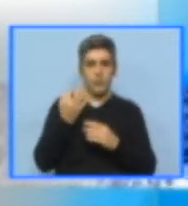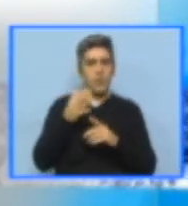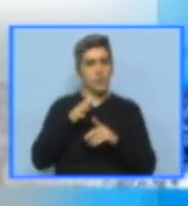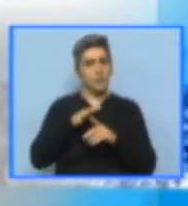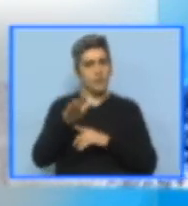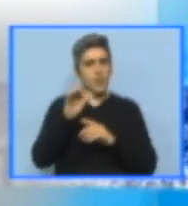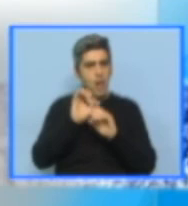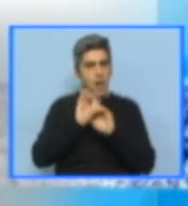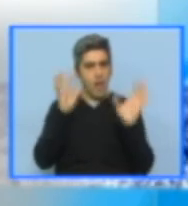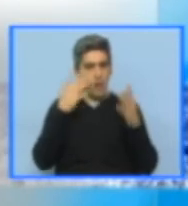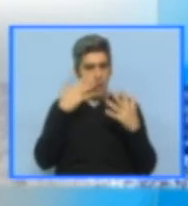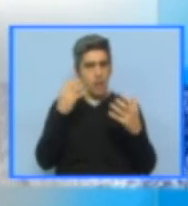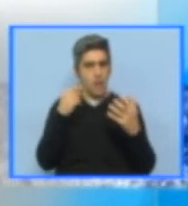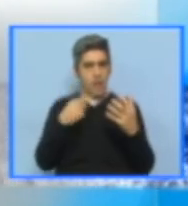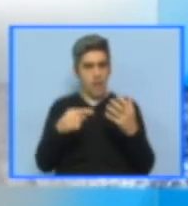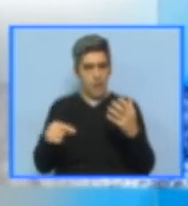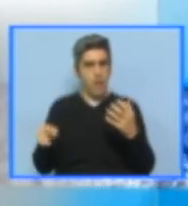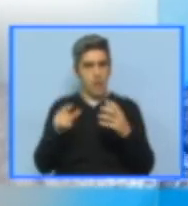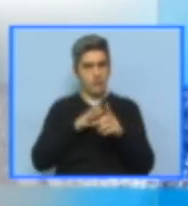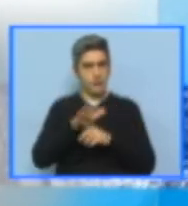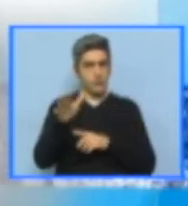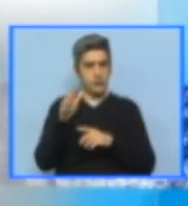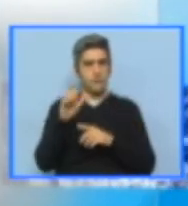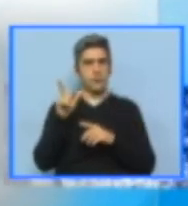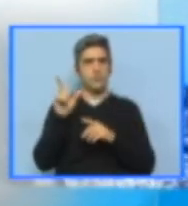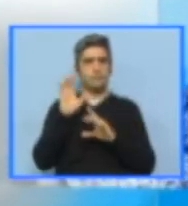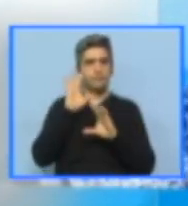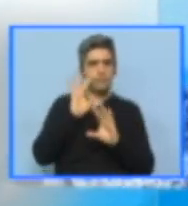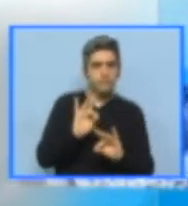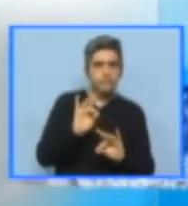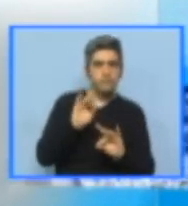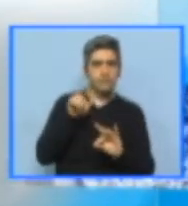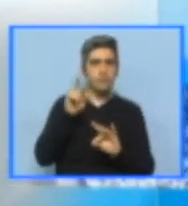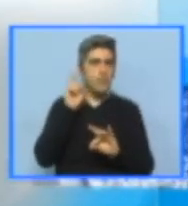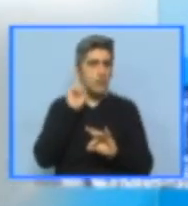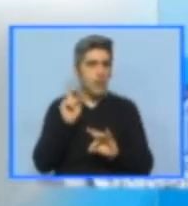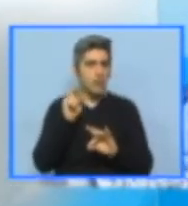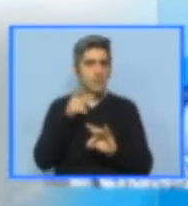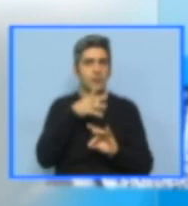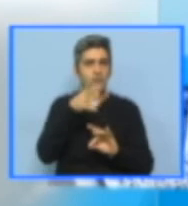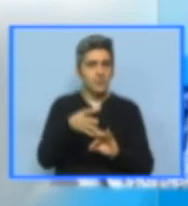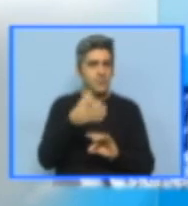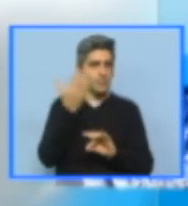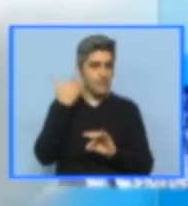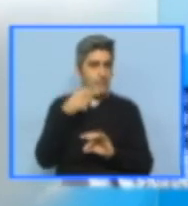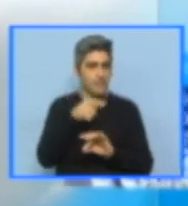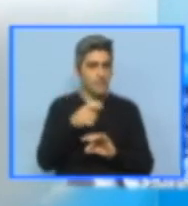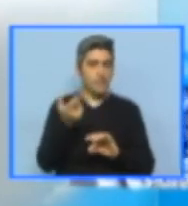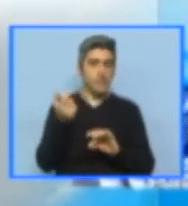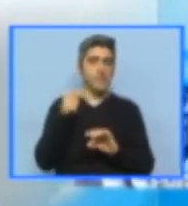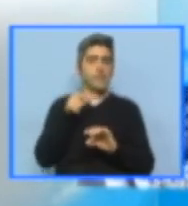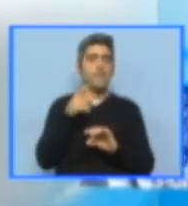influências claras e que esta afixação, esta data que referiu,